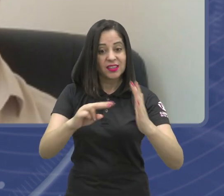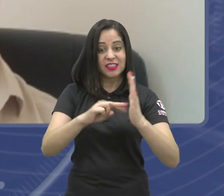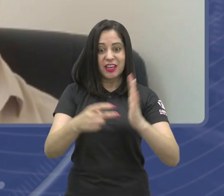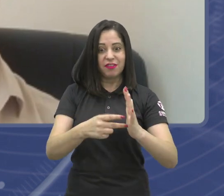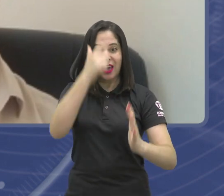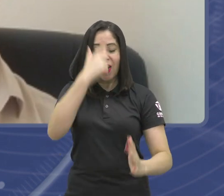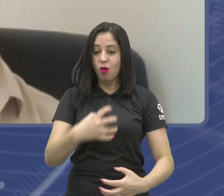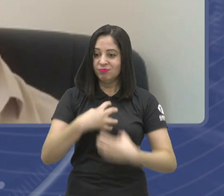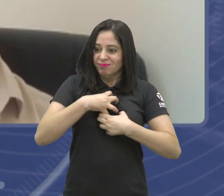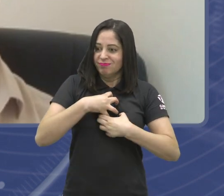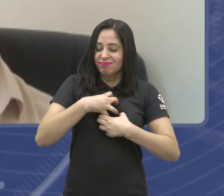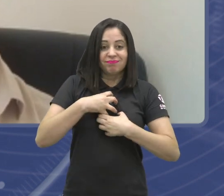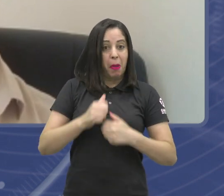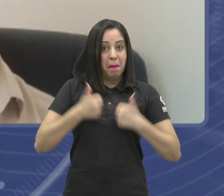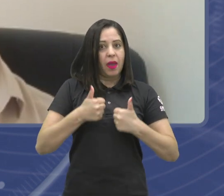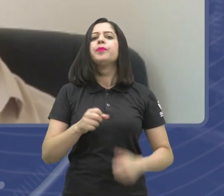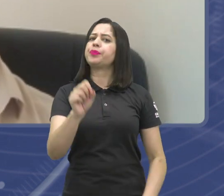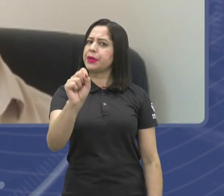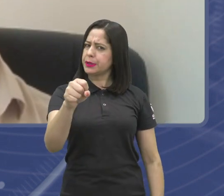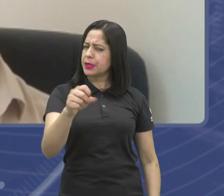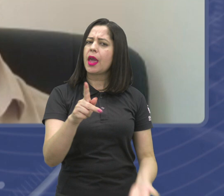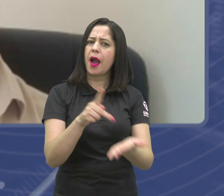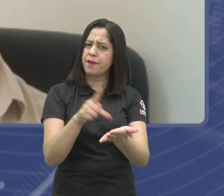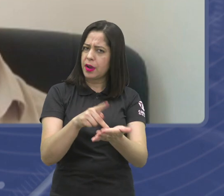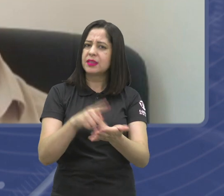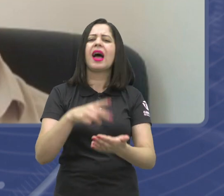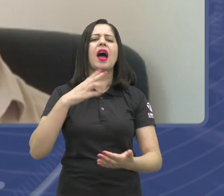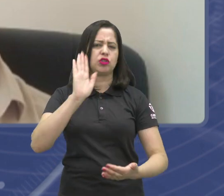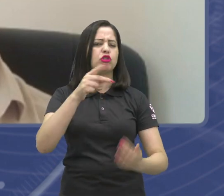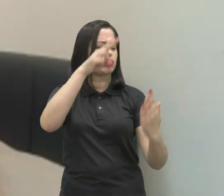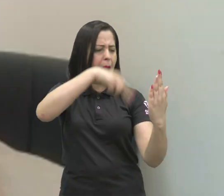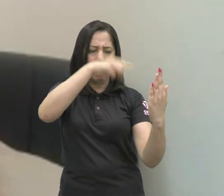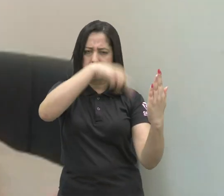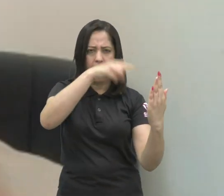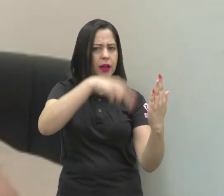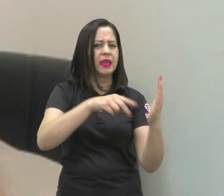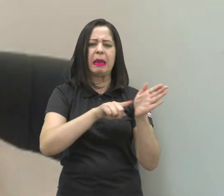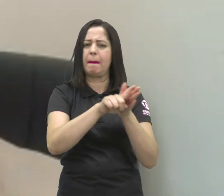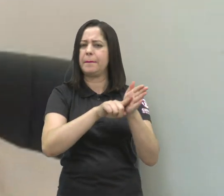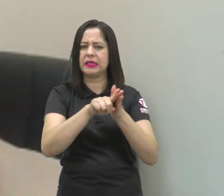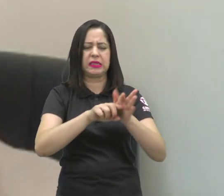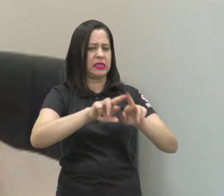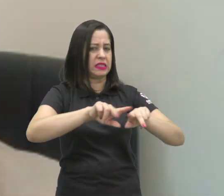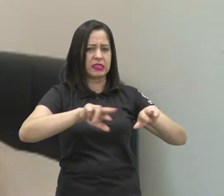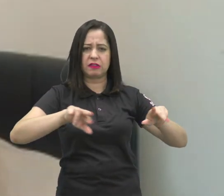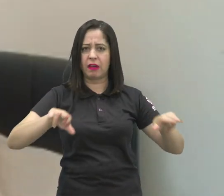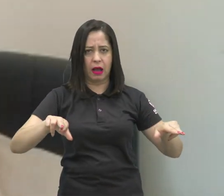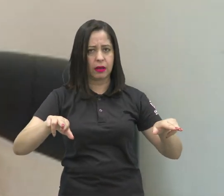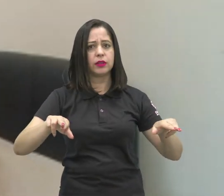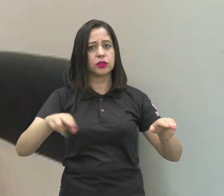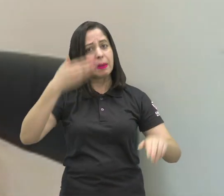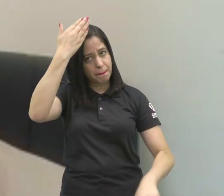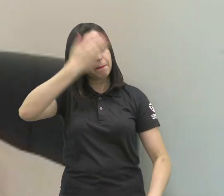Sim, com toda certeza. Eu já li várias pesquisas também que relatam essa solidariedade, esse ato de fornecer e ajudar